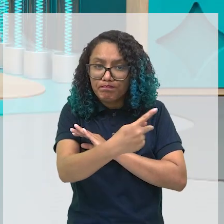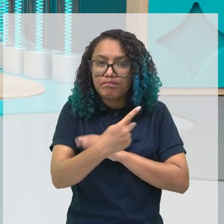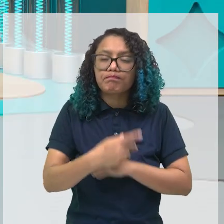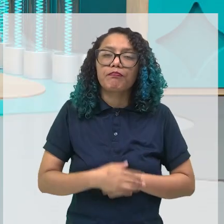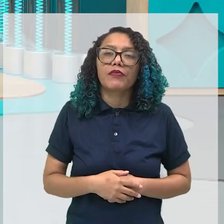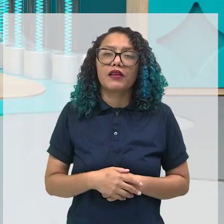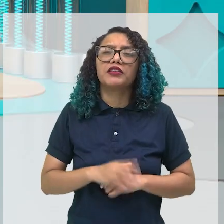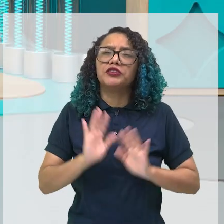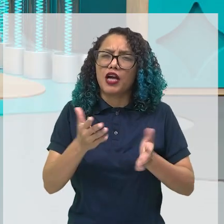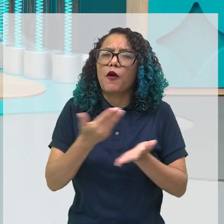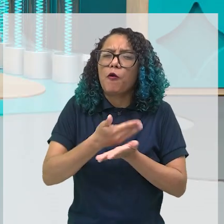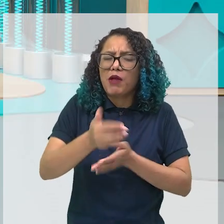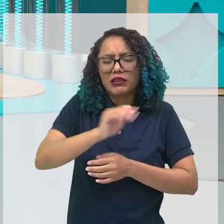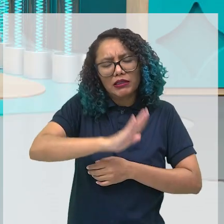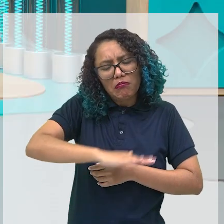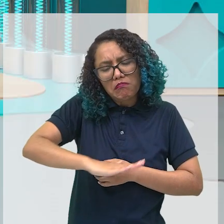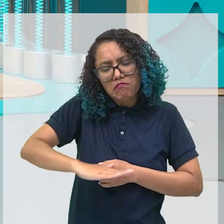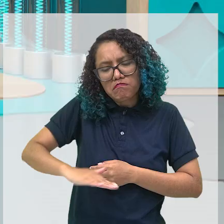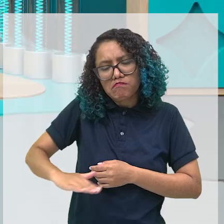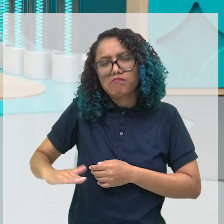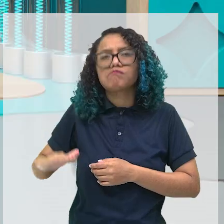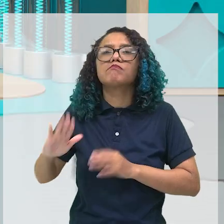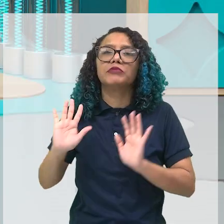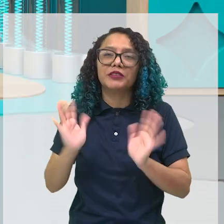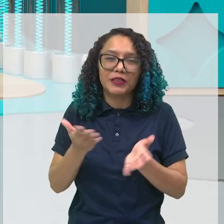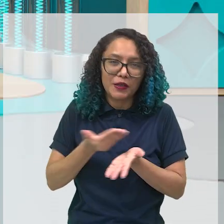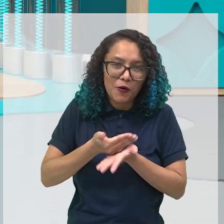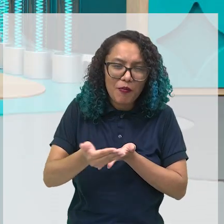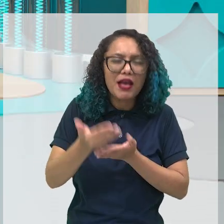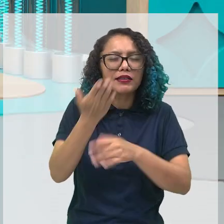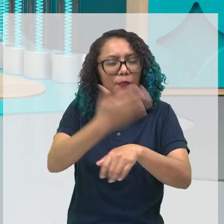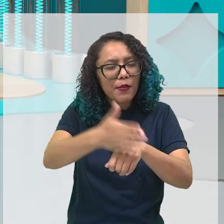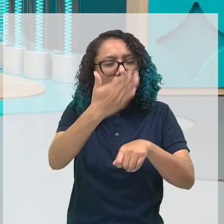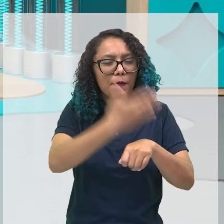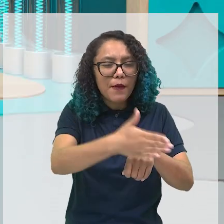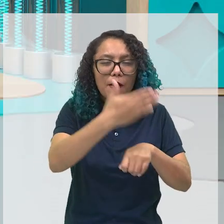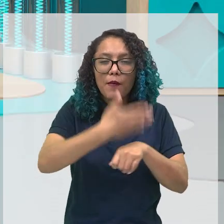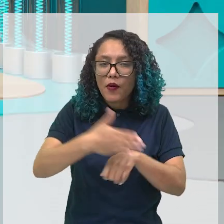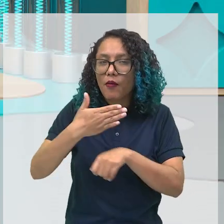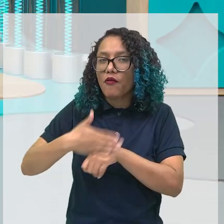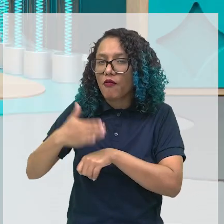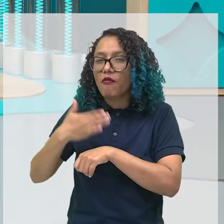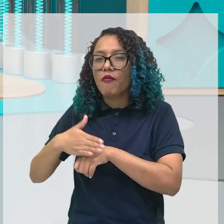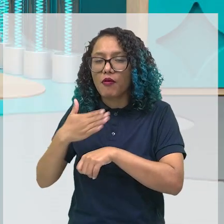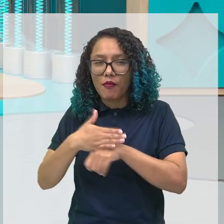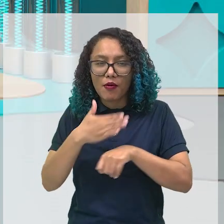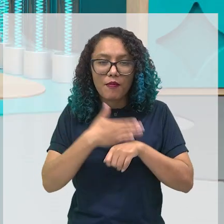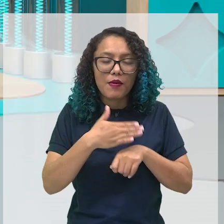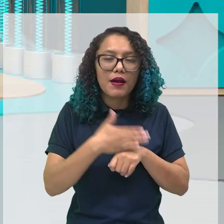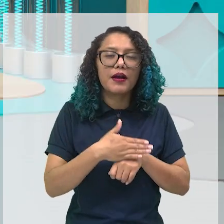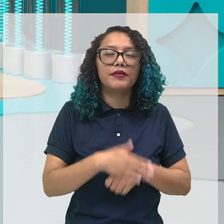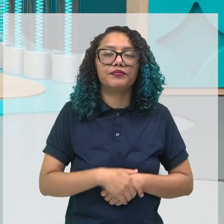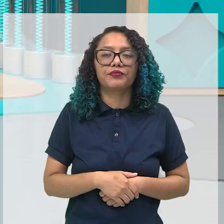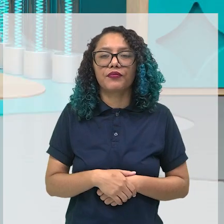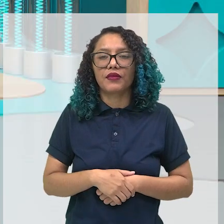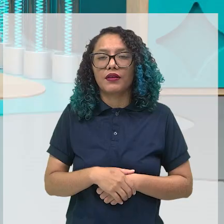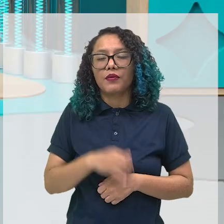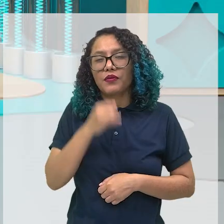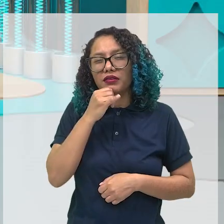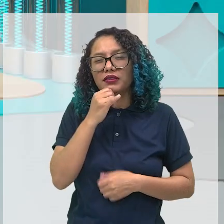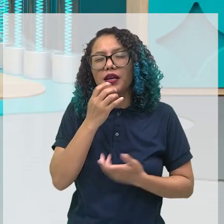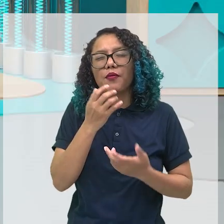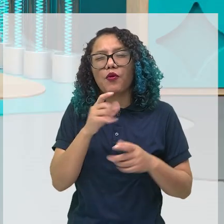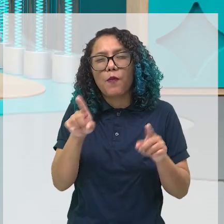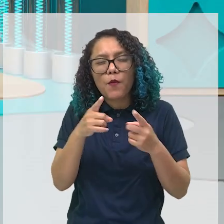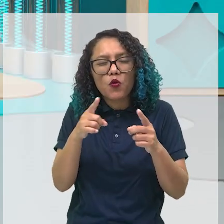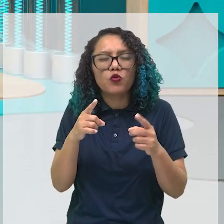começam desde pequenininhos a exercitar, a praticar, desde o amor à música,